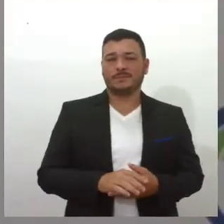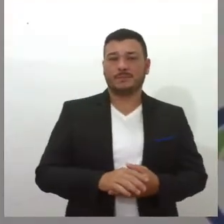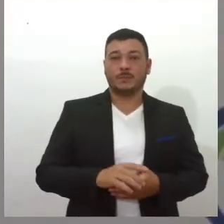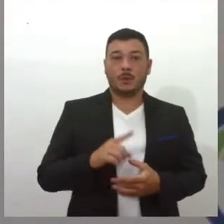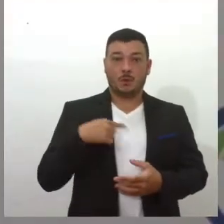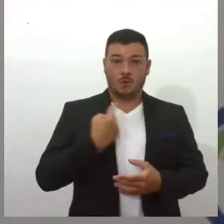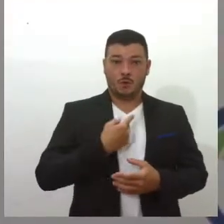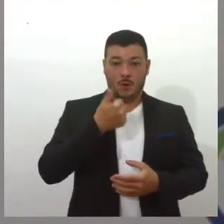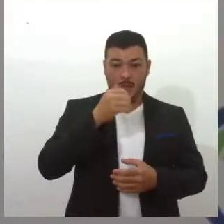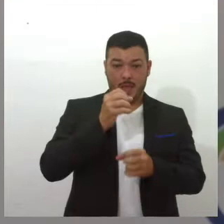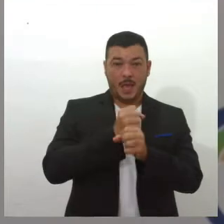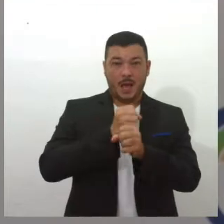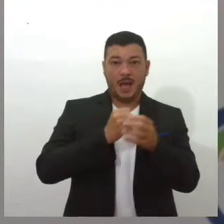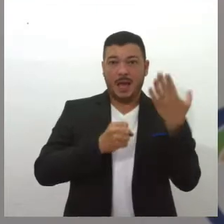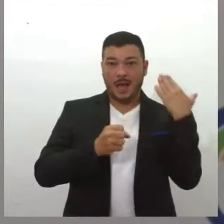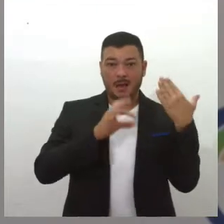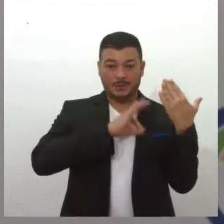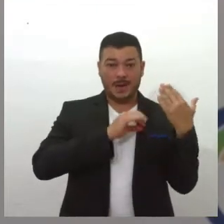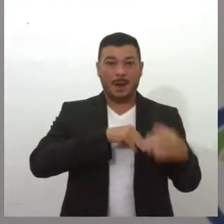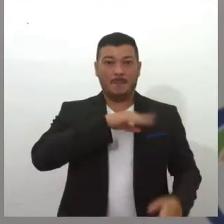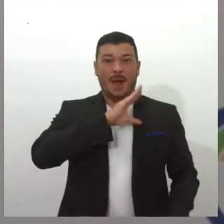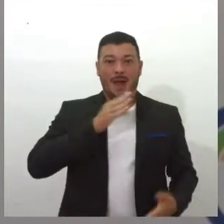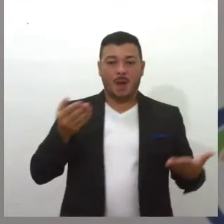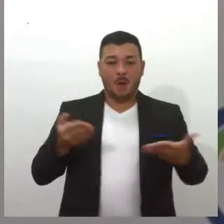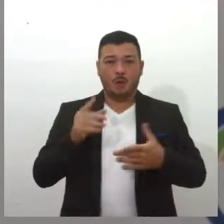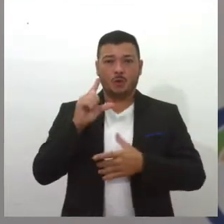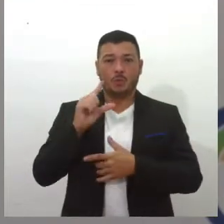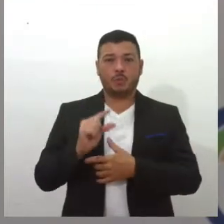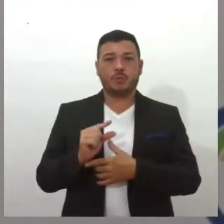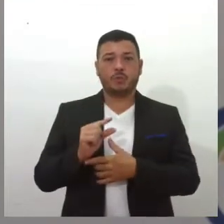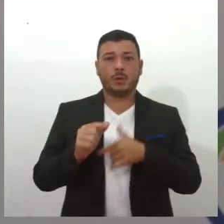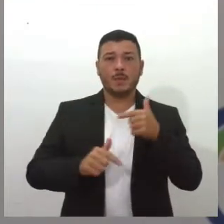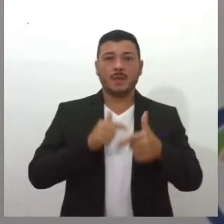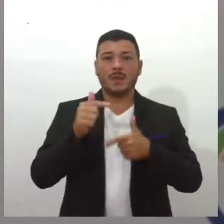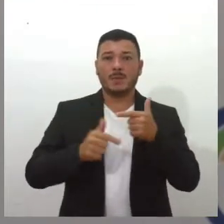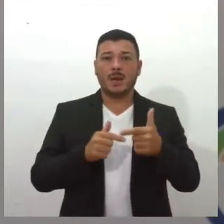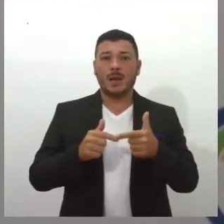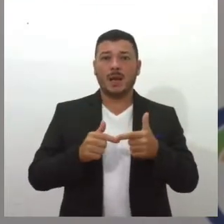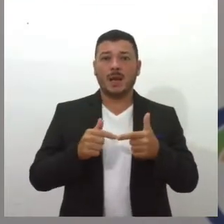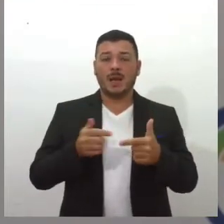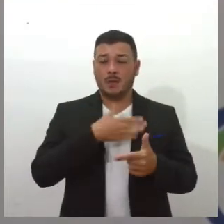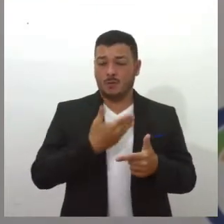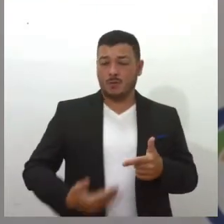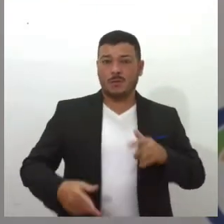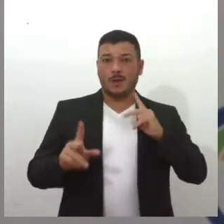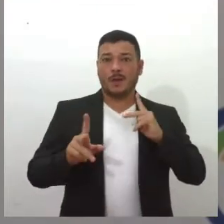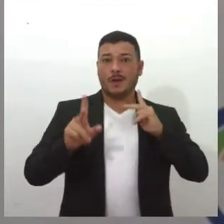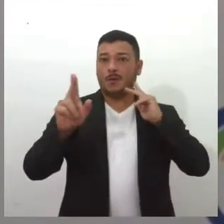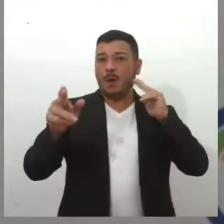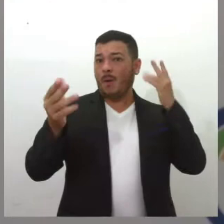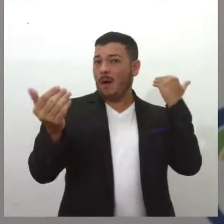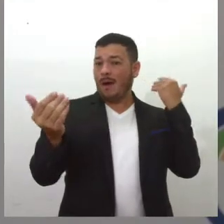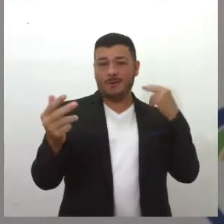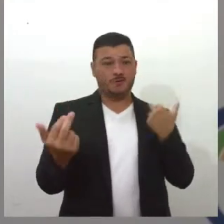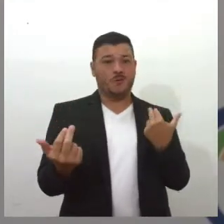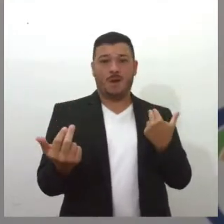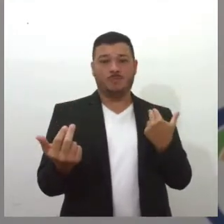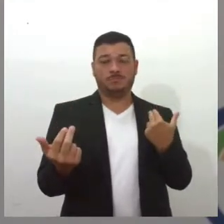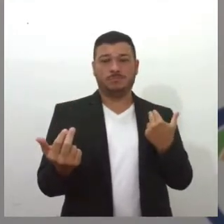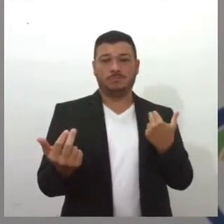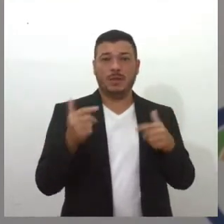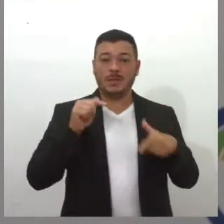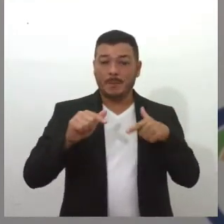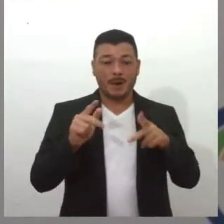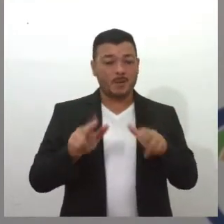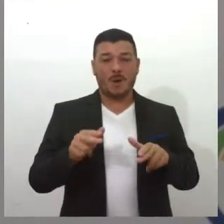anos atrás, recebíamos mais do que o que recebemos hoje para trabalhar nas mesmas condições, com um aumento de demanda,